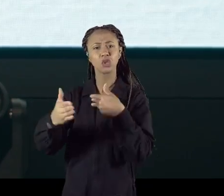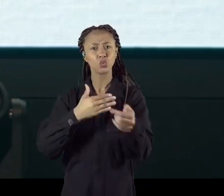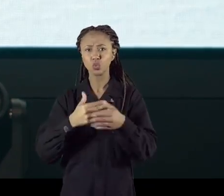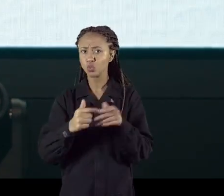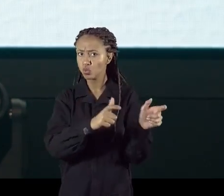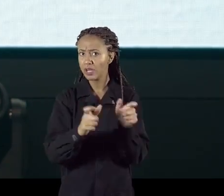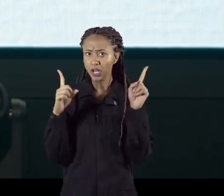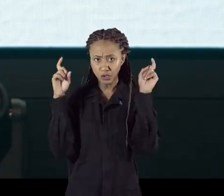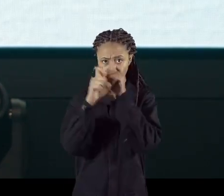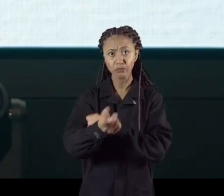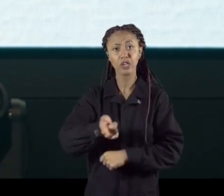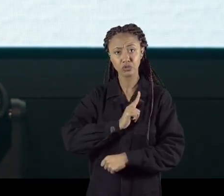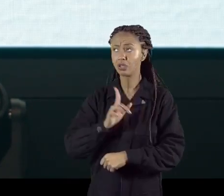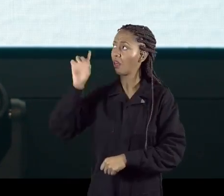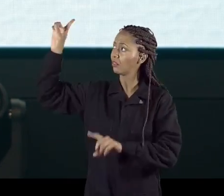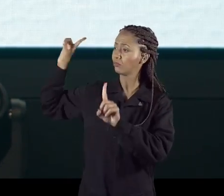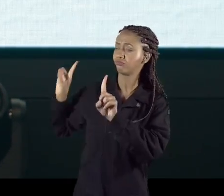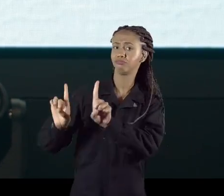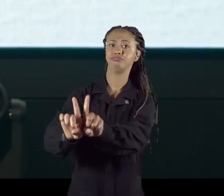difíceis